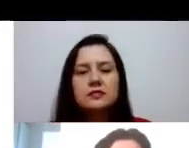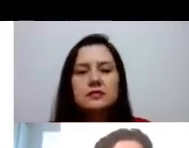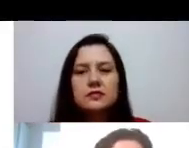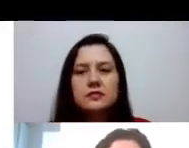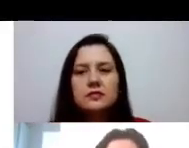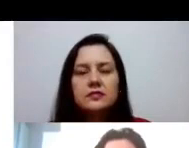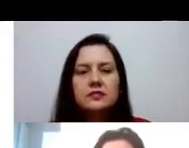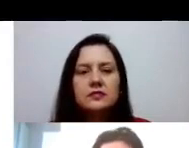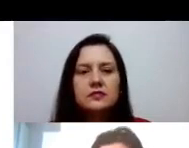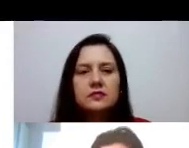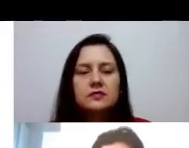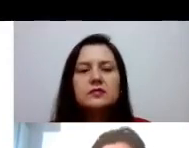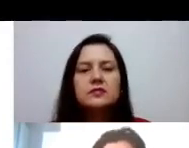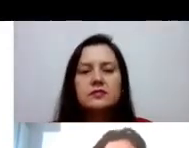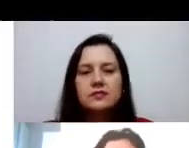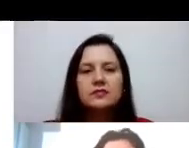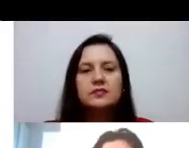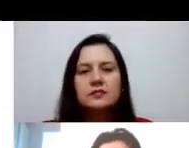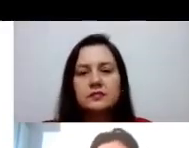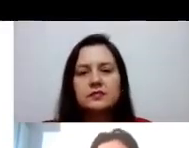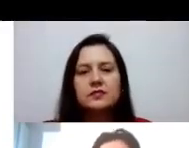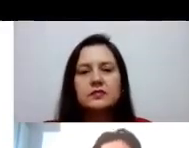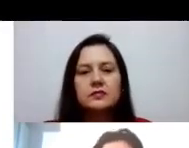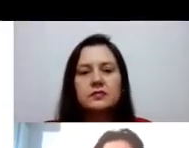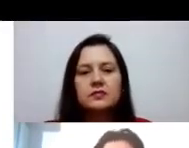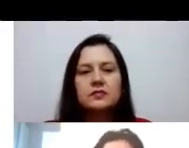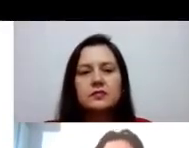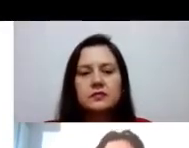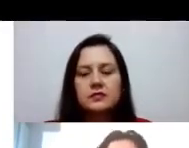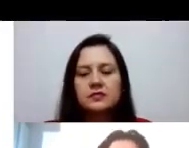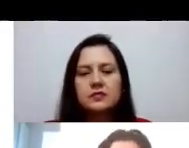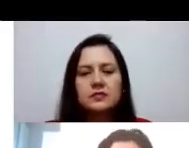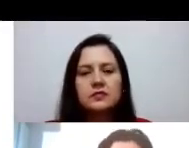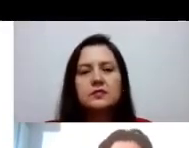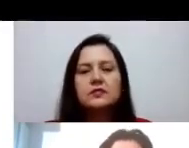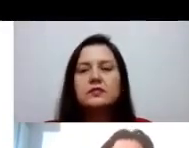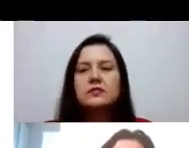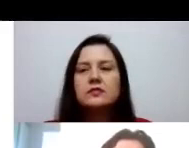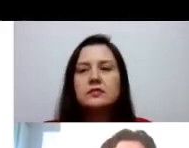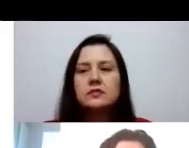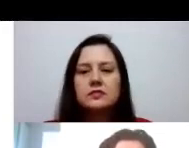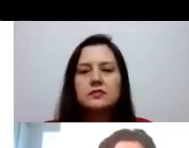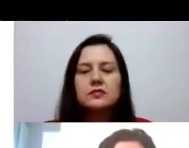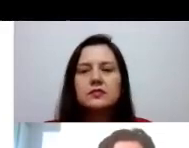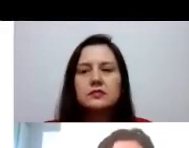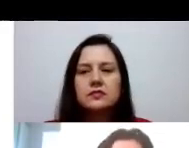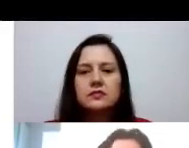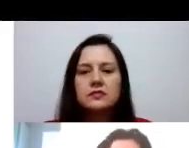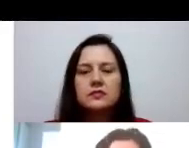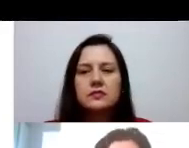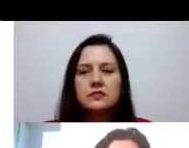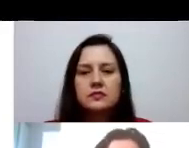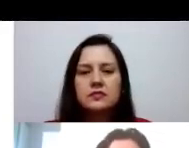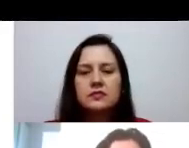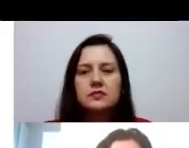ele conta com um sistema chamado Aldesp, que é dividido em fases, a fase 1, 2, 3 e 4, e a fase 5 vai entrar em uso a partir